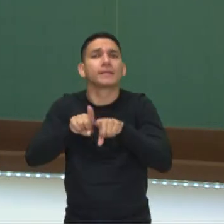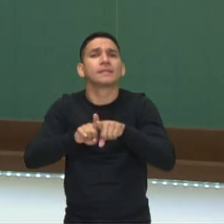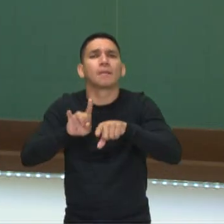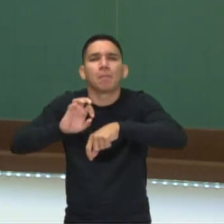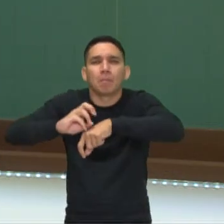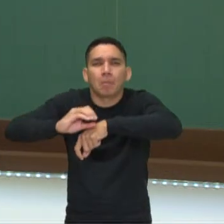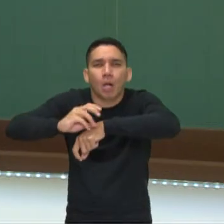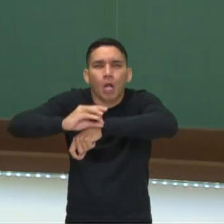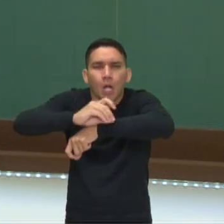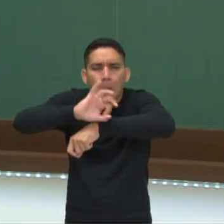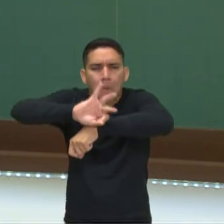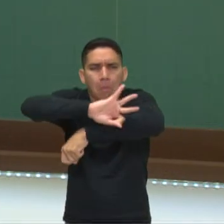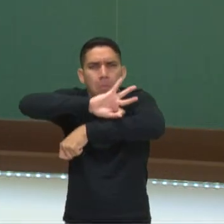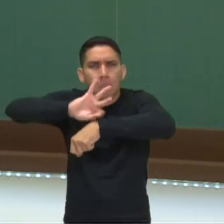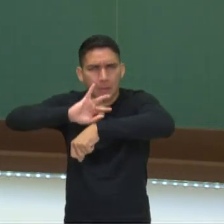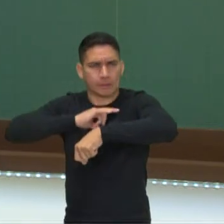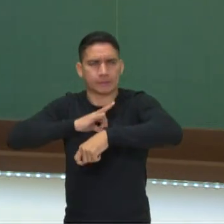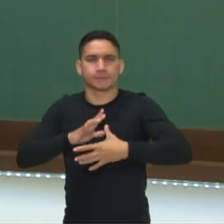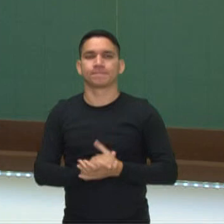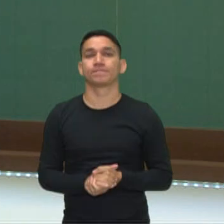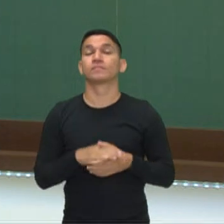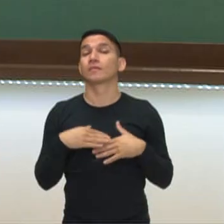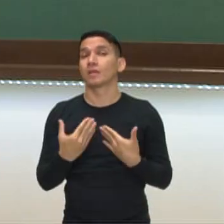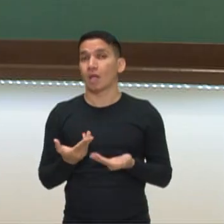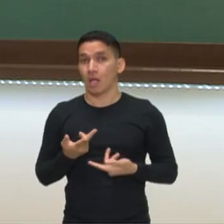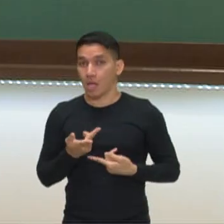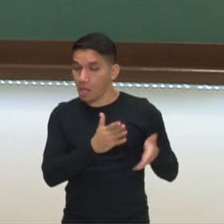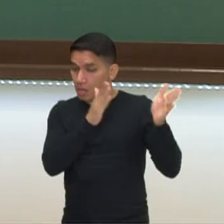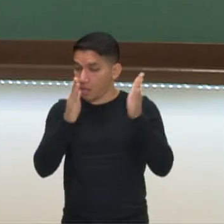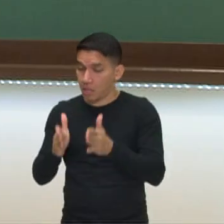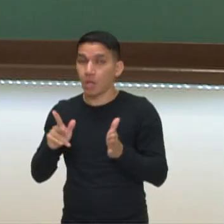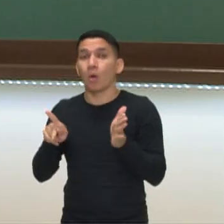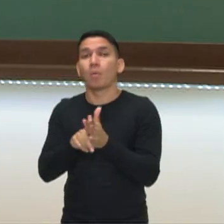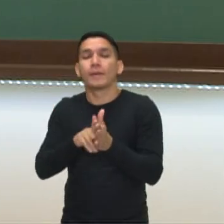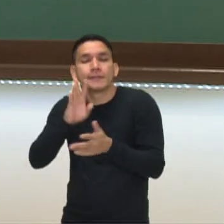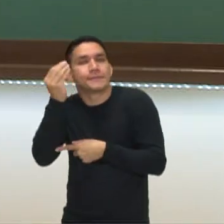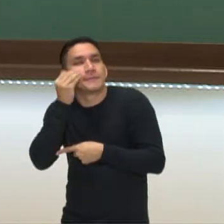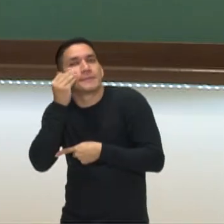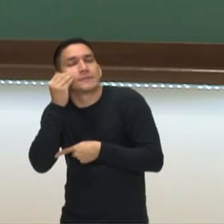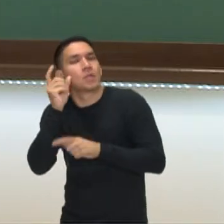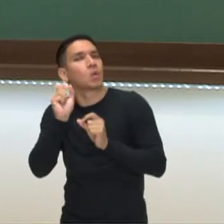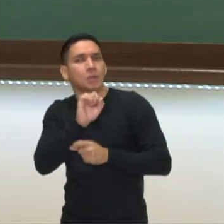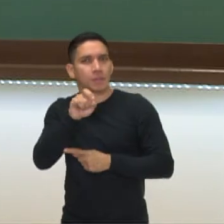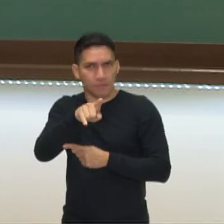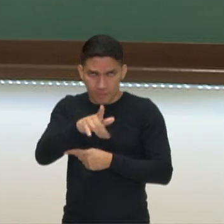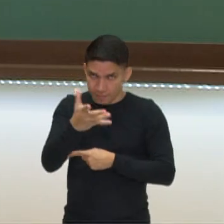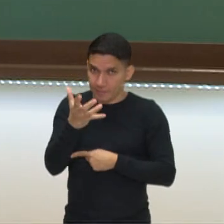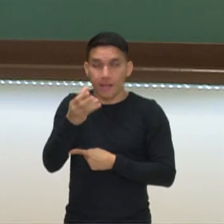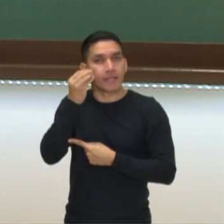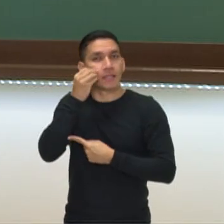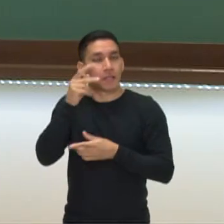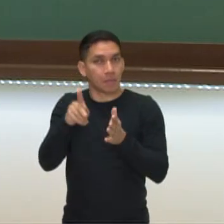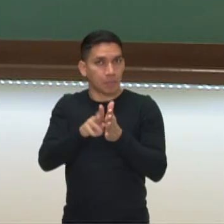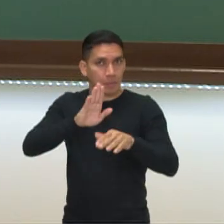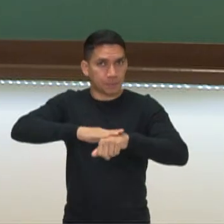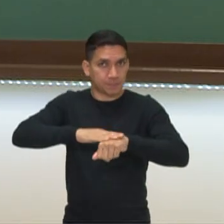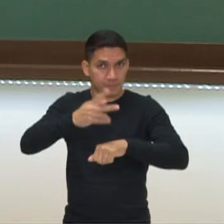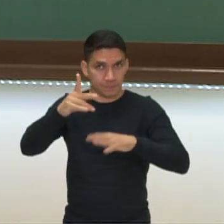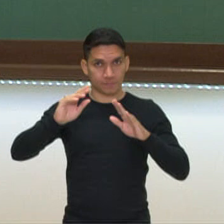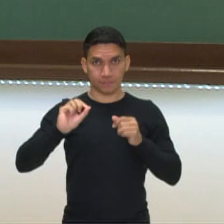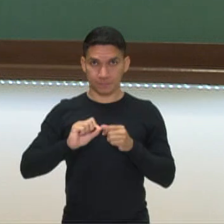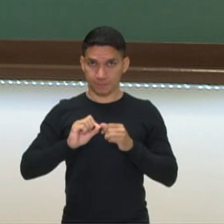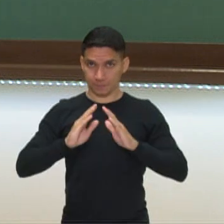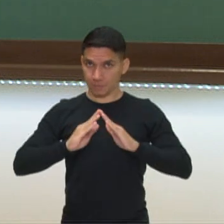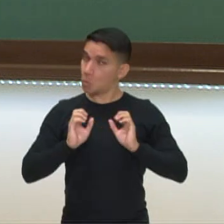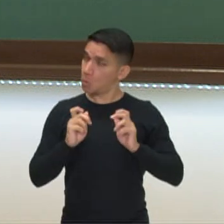certo? Agora, então, vamos para a etapa da experimentação. Se vocês quiserem tentar fazer em casa